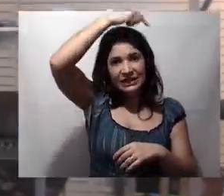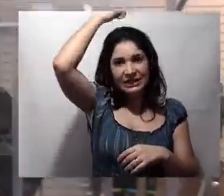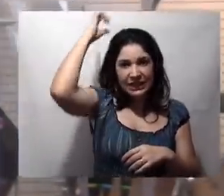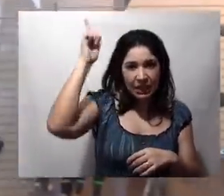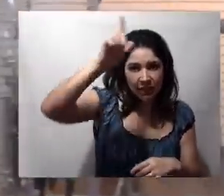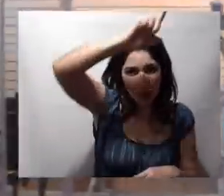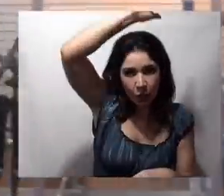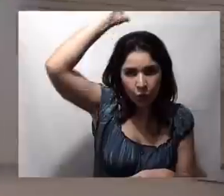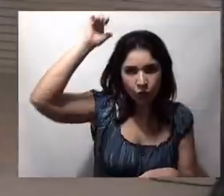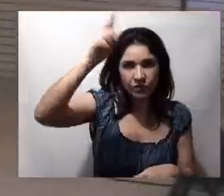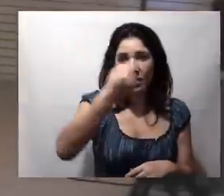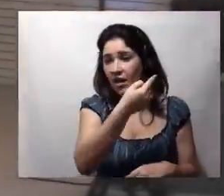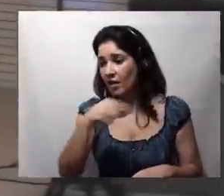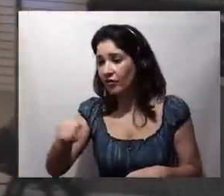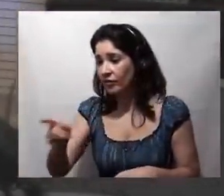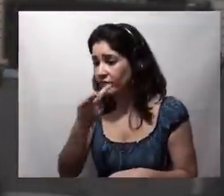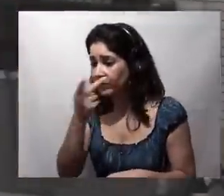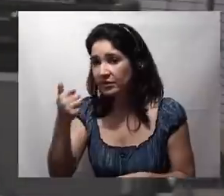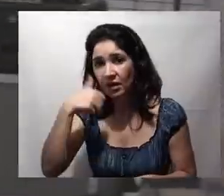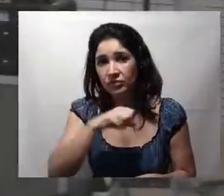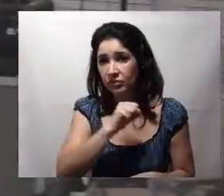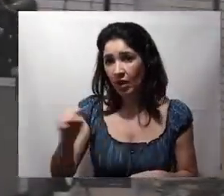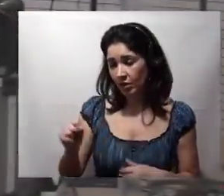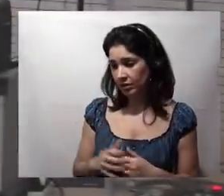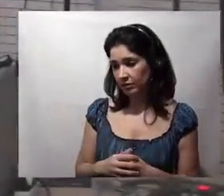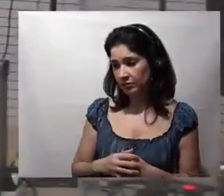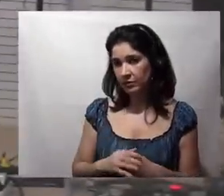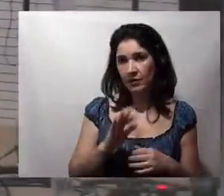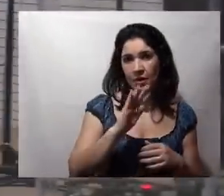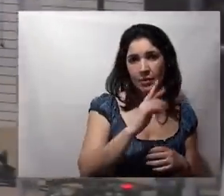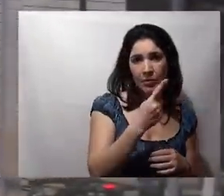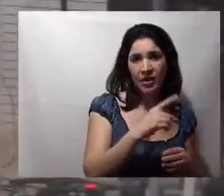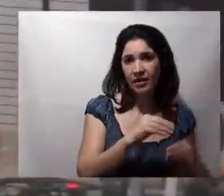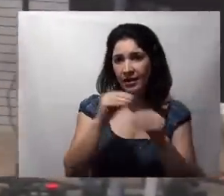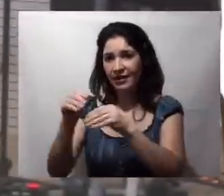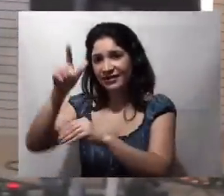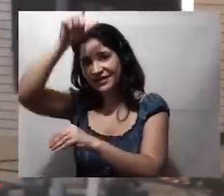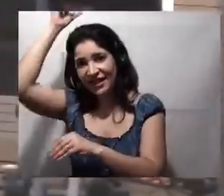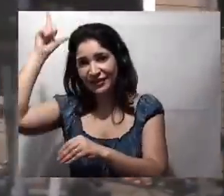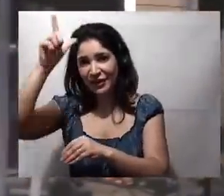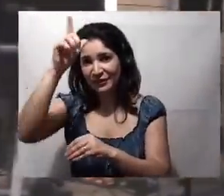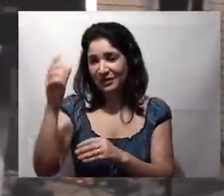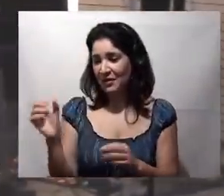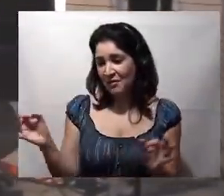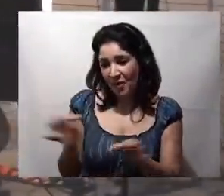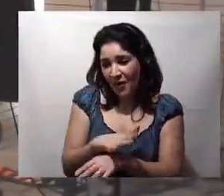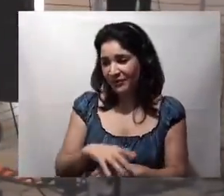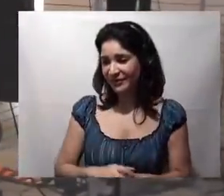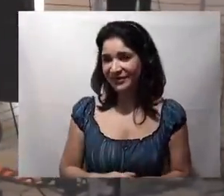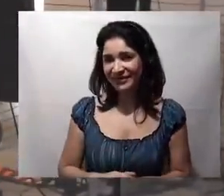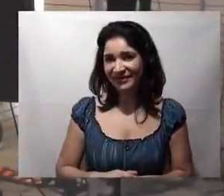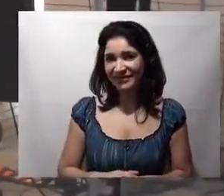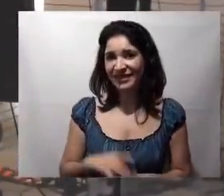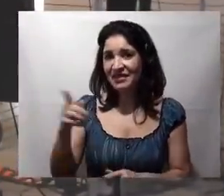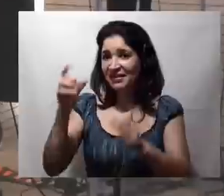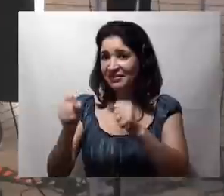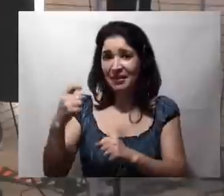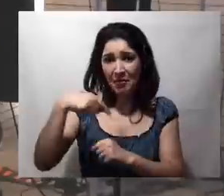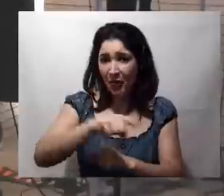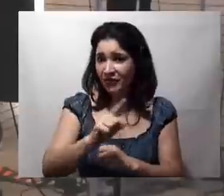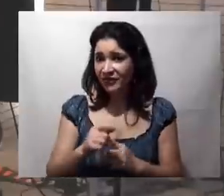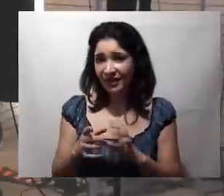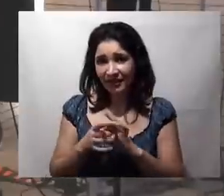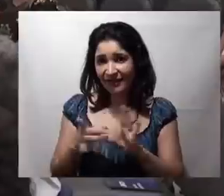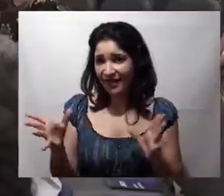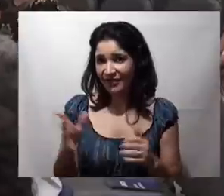é plante uma árvore não construa sua casa o que é que você pode faça